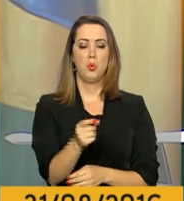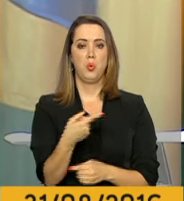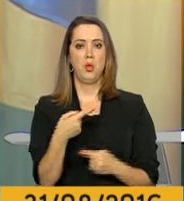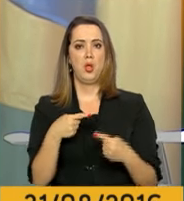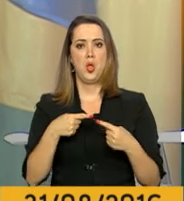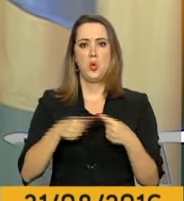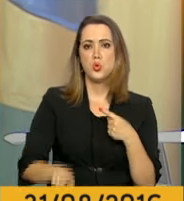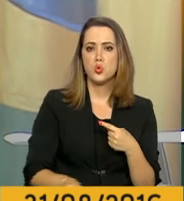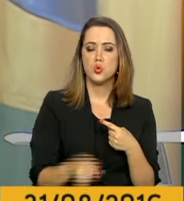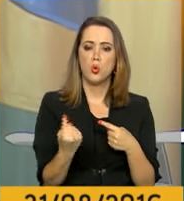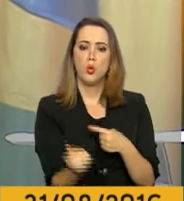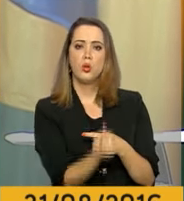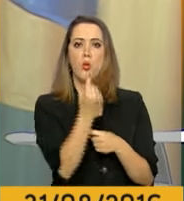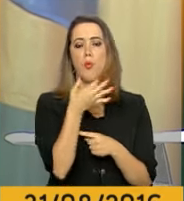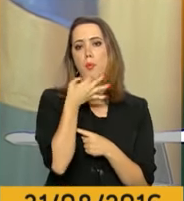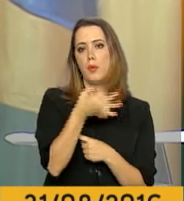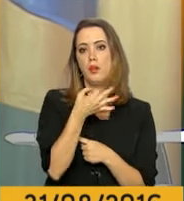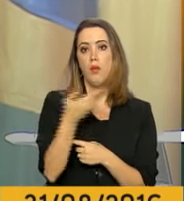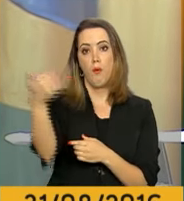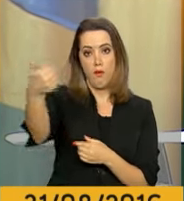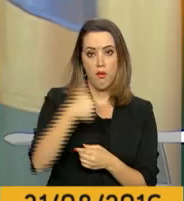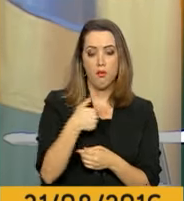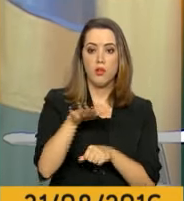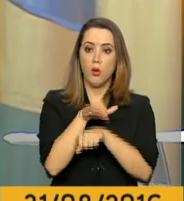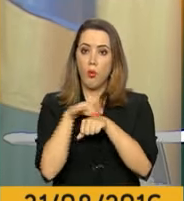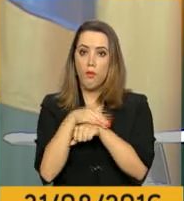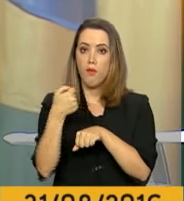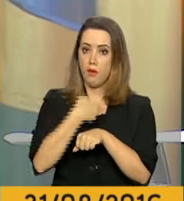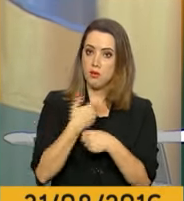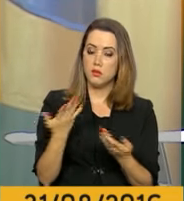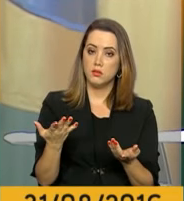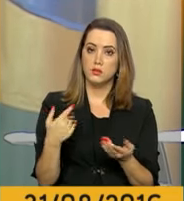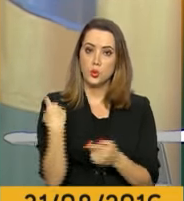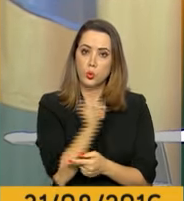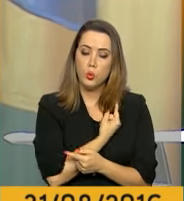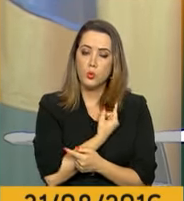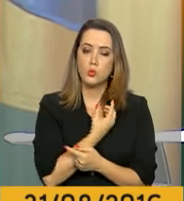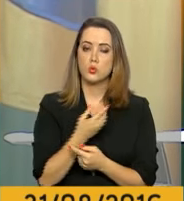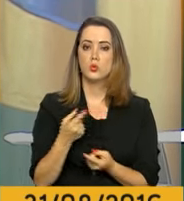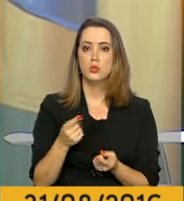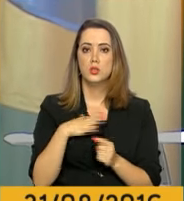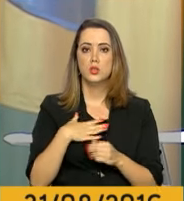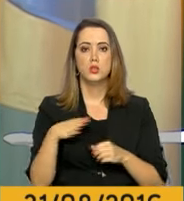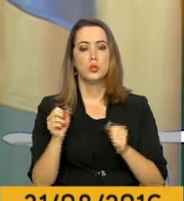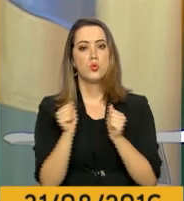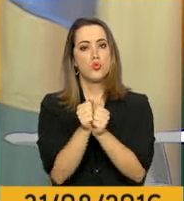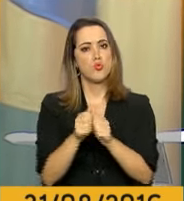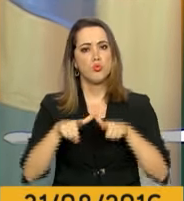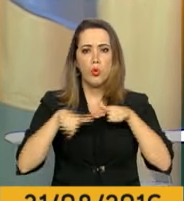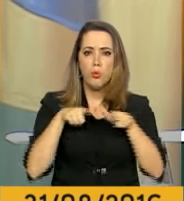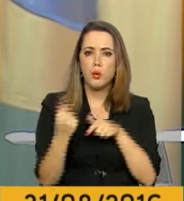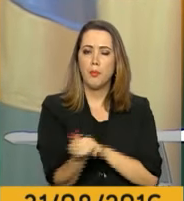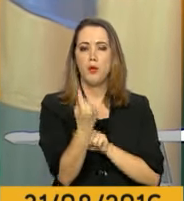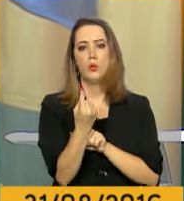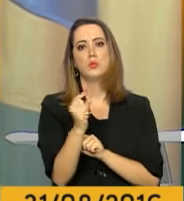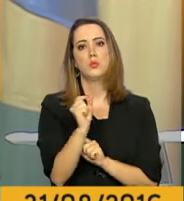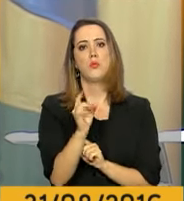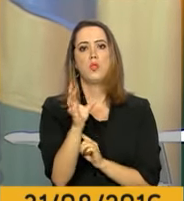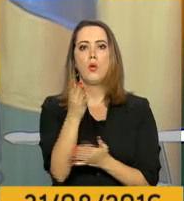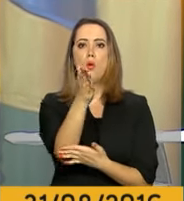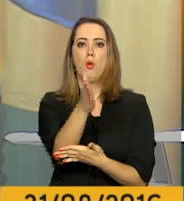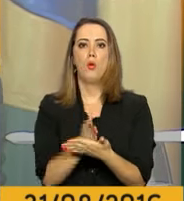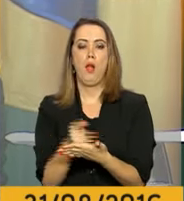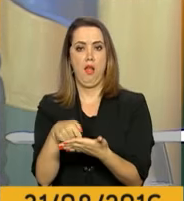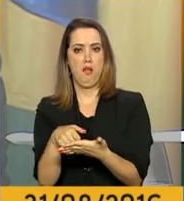concorda com uma posição do governo, vem para cá e conversa conosco, para nós termos uma ação conjunta. O que não dá é para